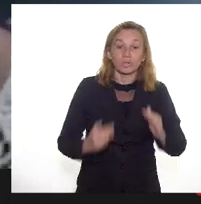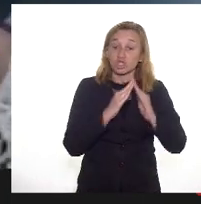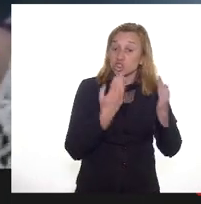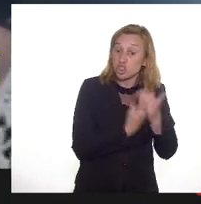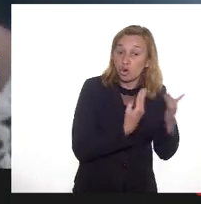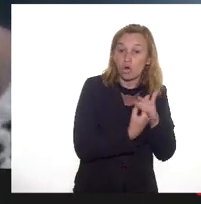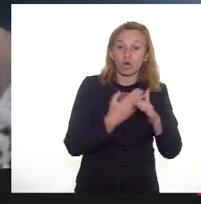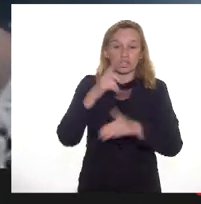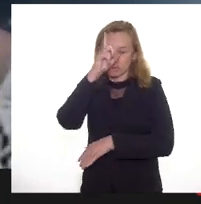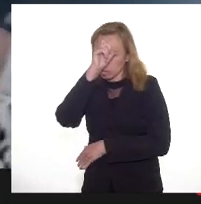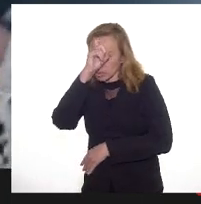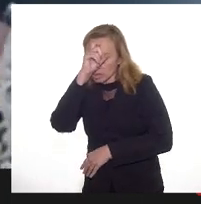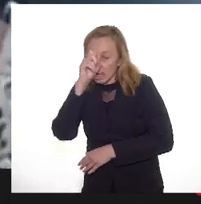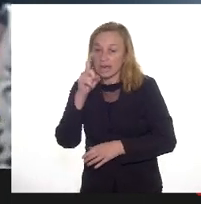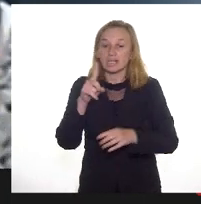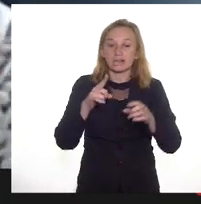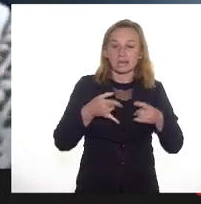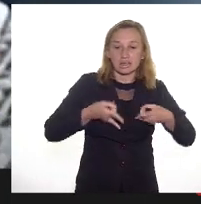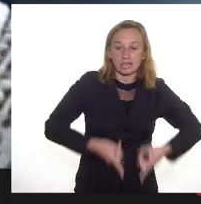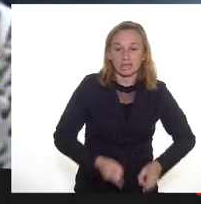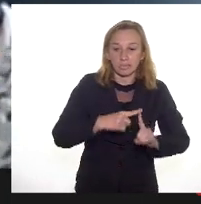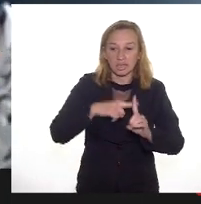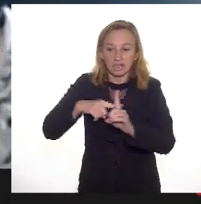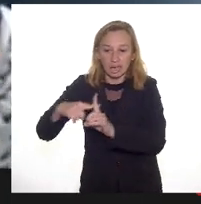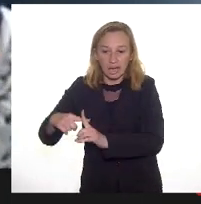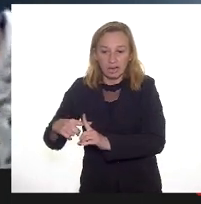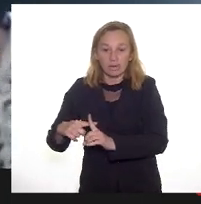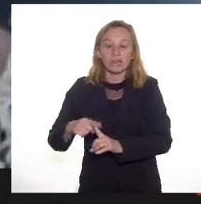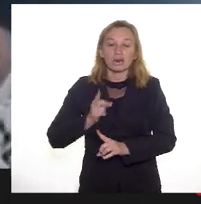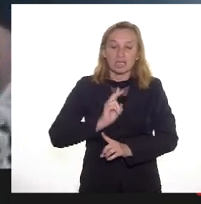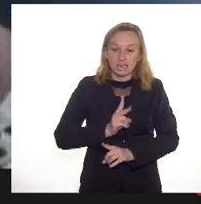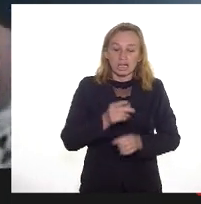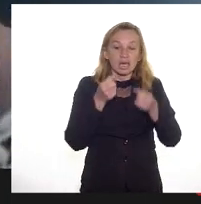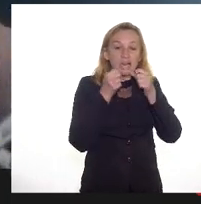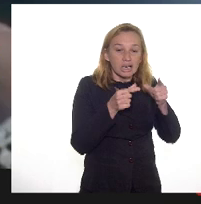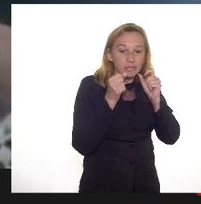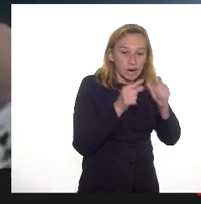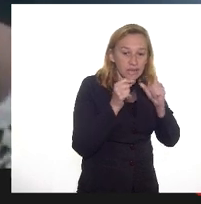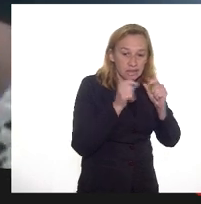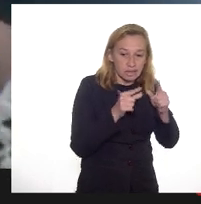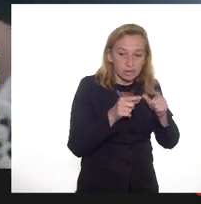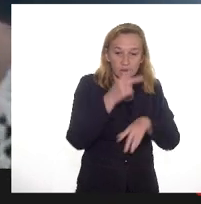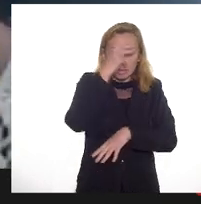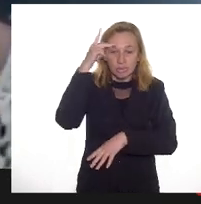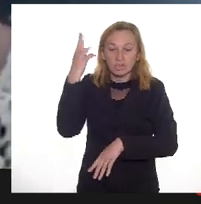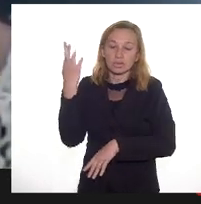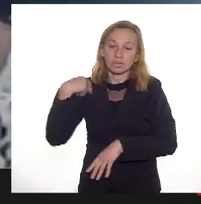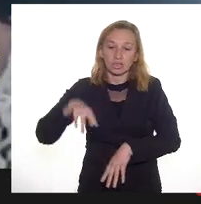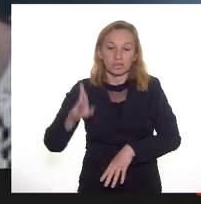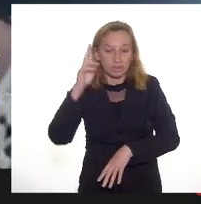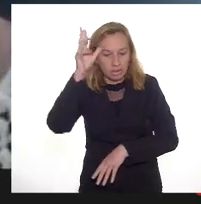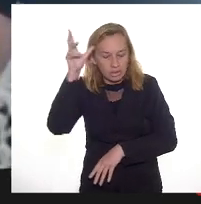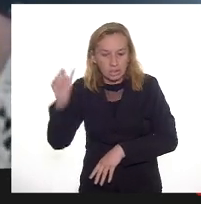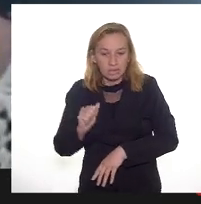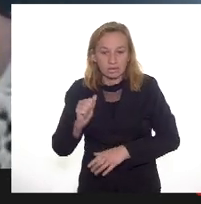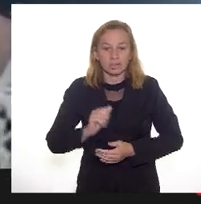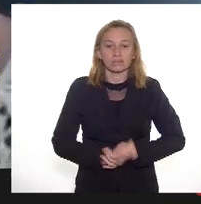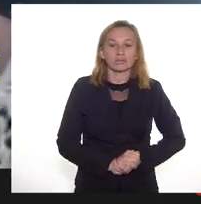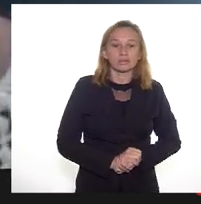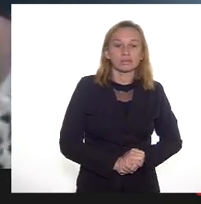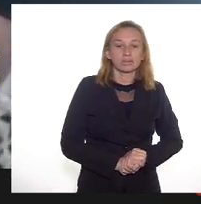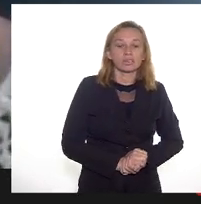os hospitais, os cemitérios, onde há uma constante reclamação das agressões aos religiosos de matriz africana, né?